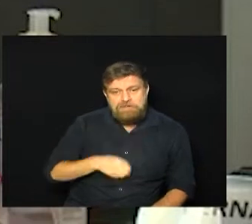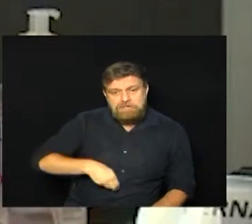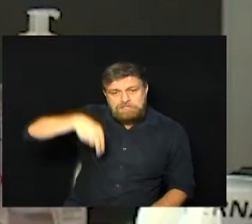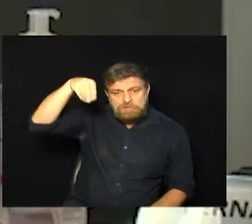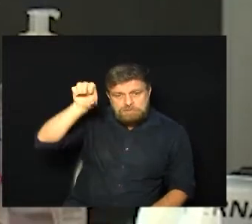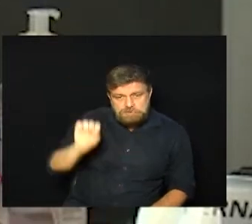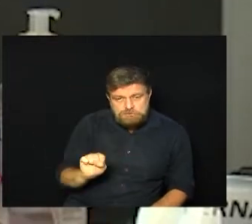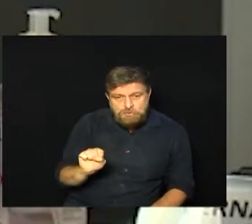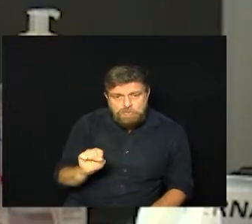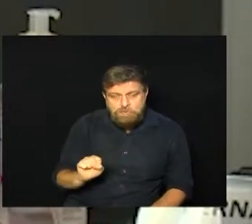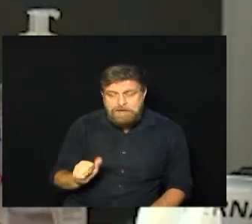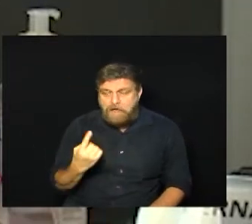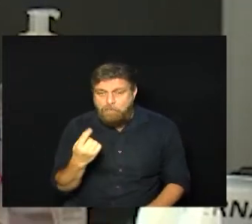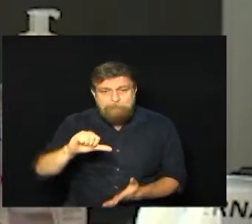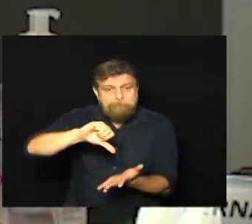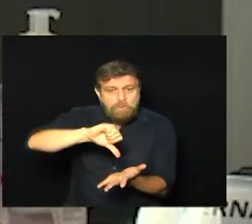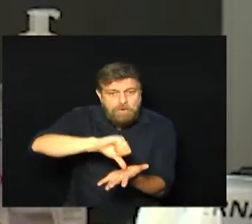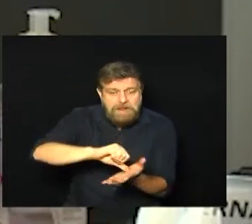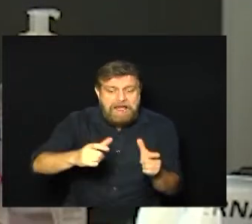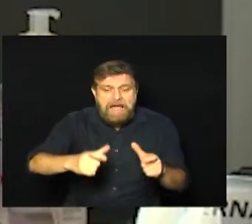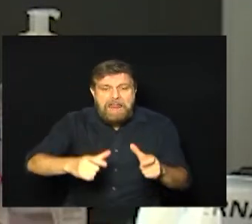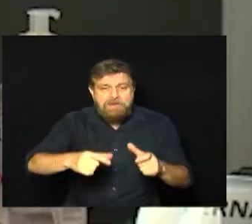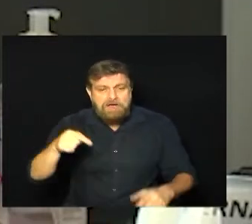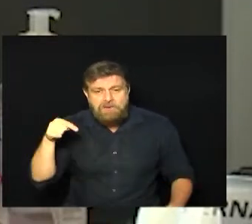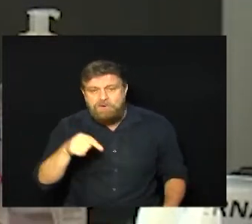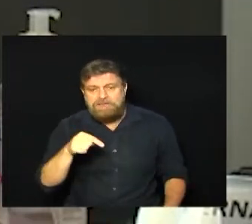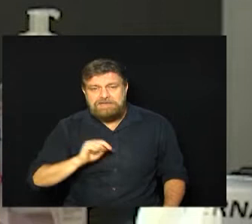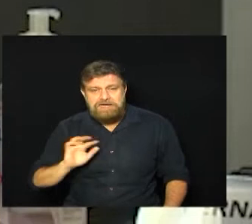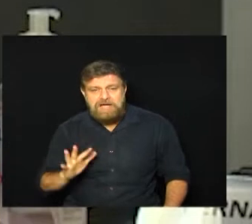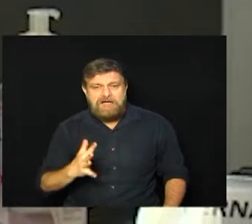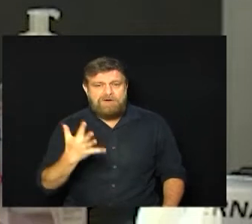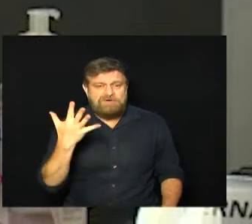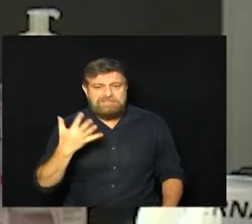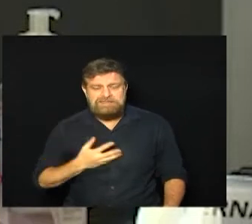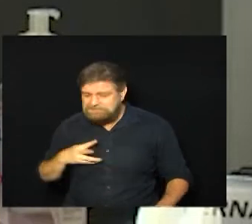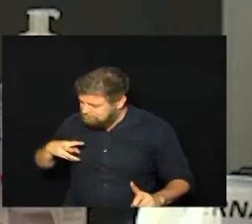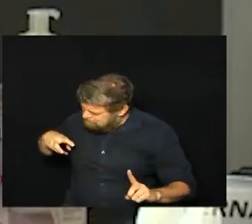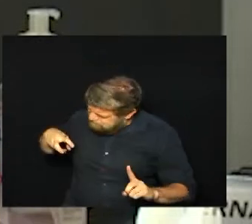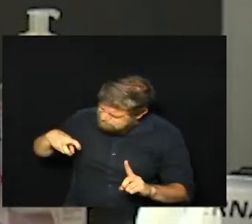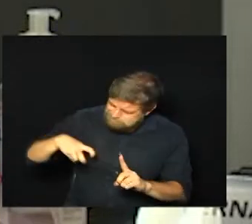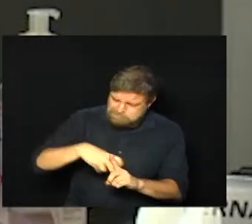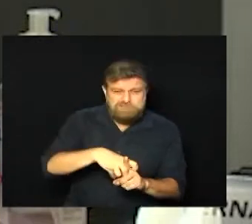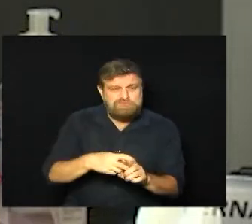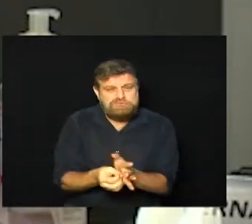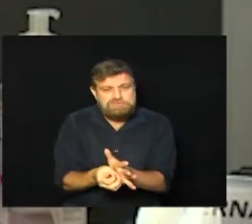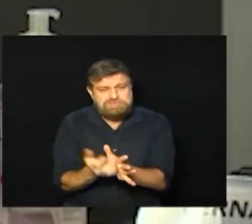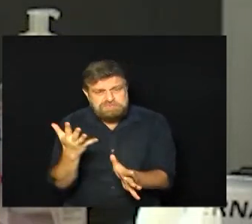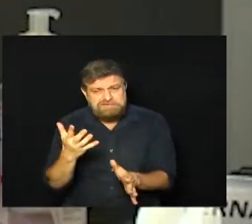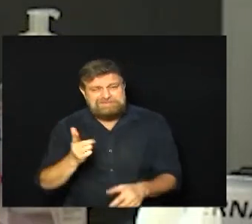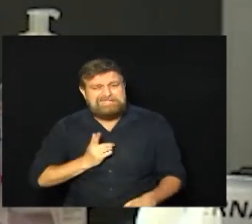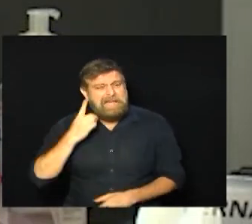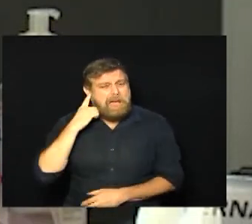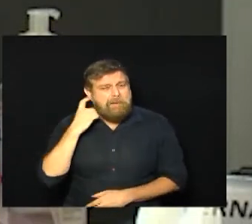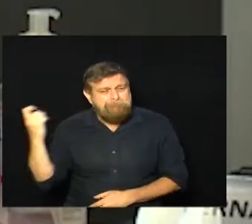um dos pontos onde acontece muitas vezes esses barulhos